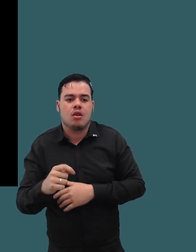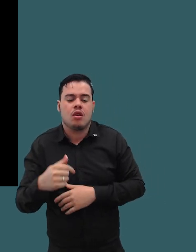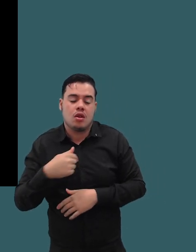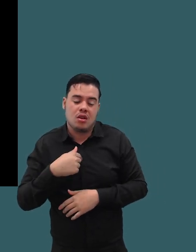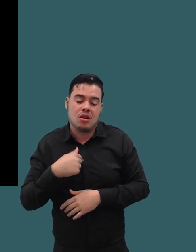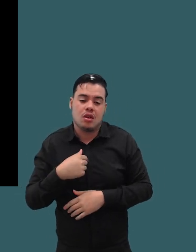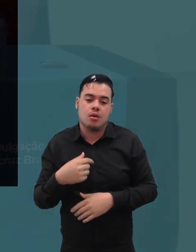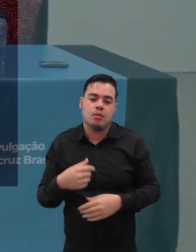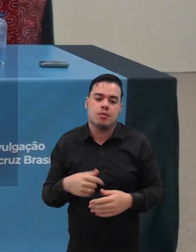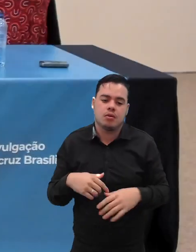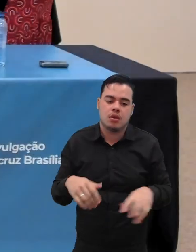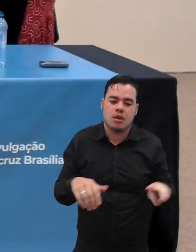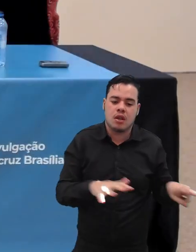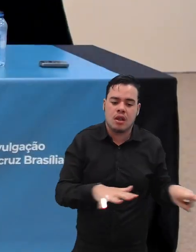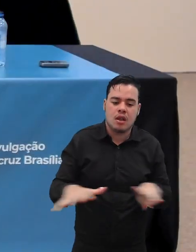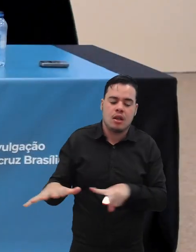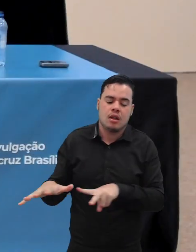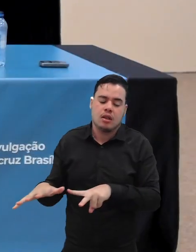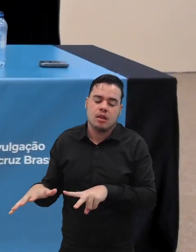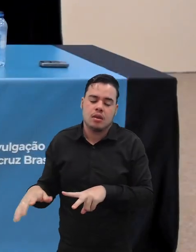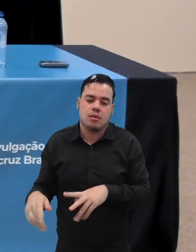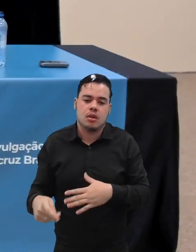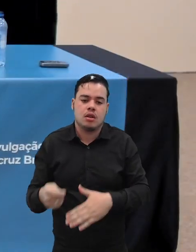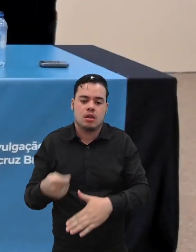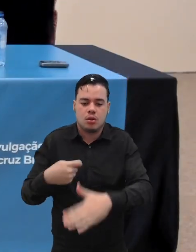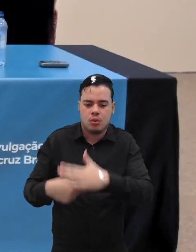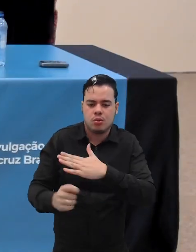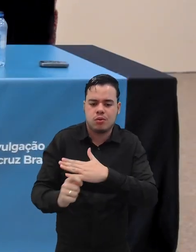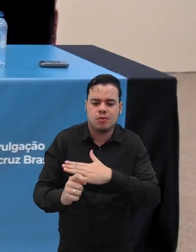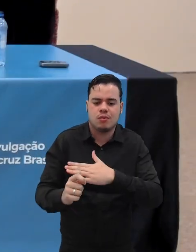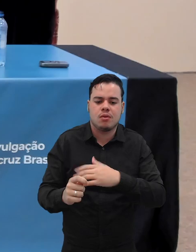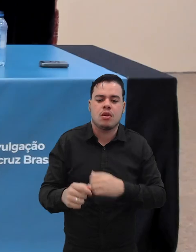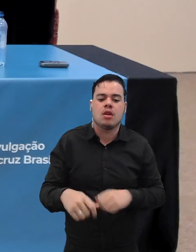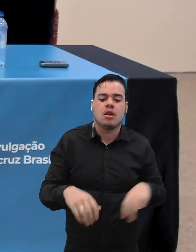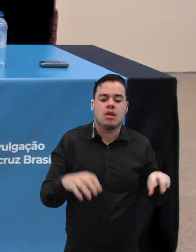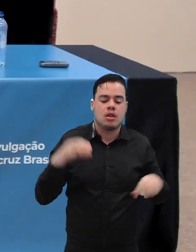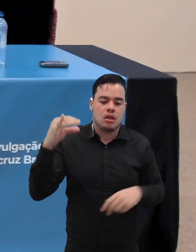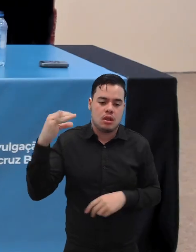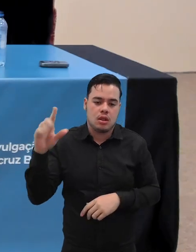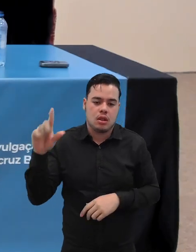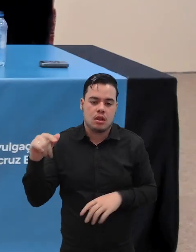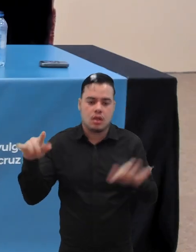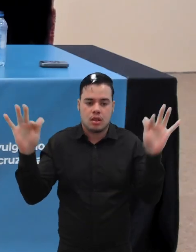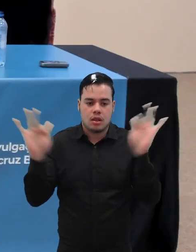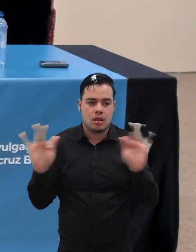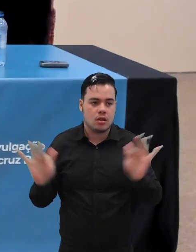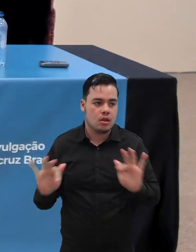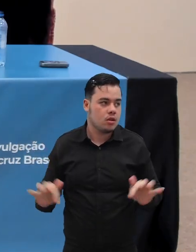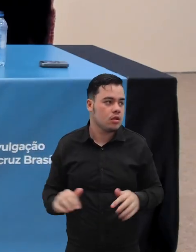Semana Nacional de Ciência e Tecnologia. Vou deixar o Pop aqui para a gente ficar com uma imagem bonitinha.